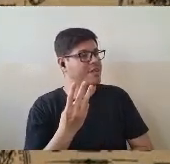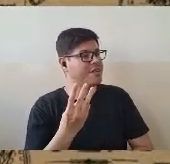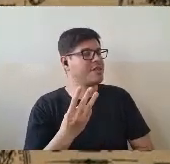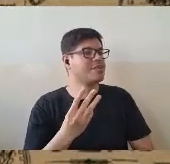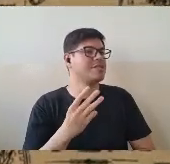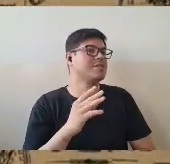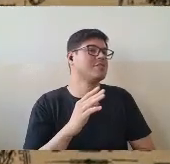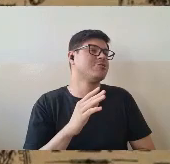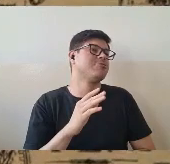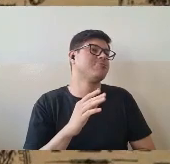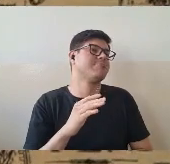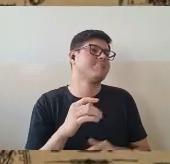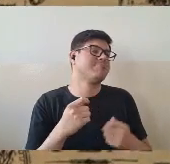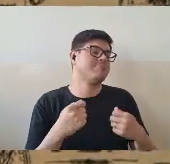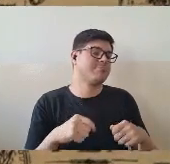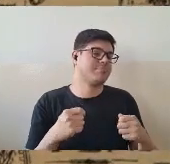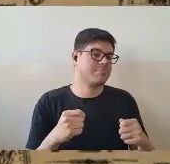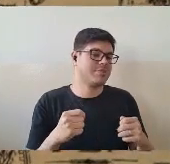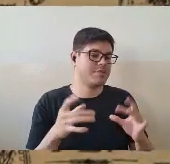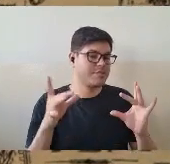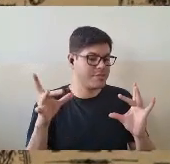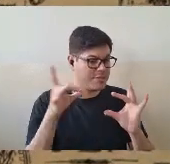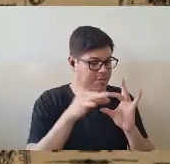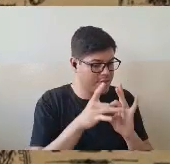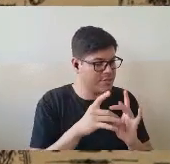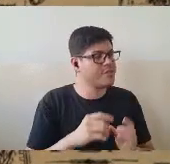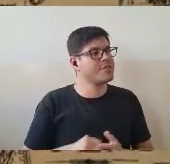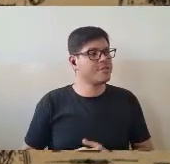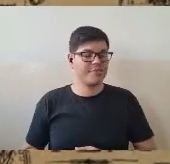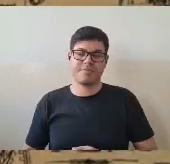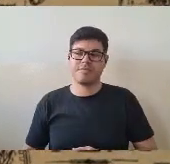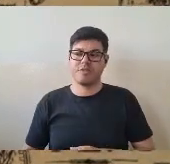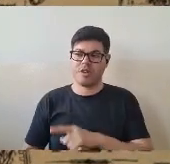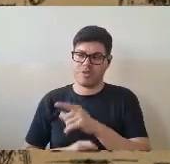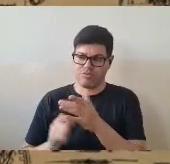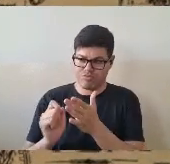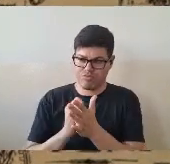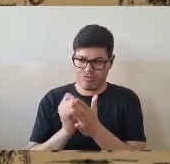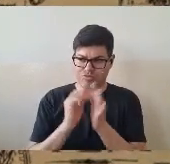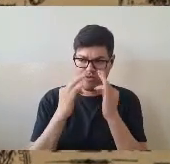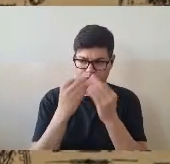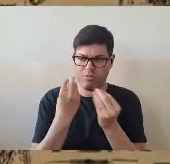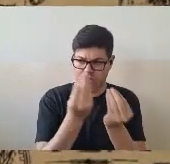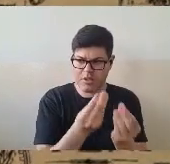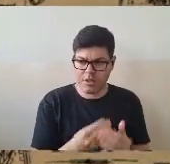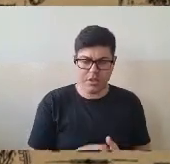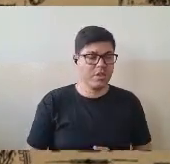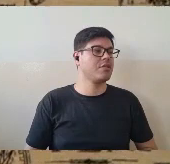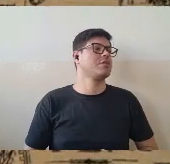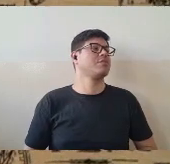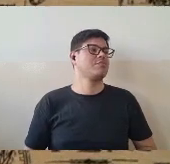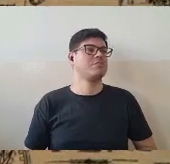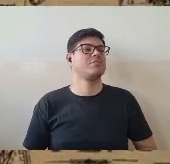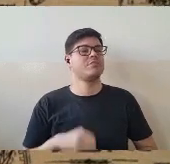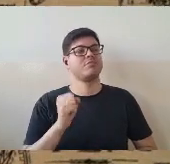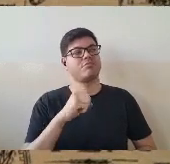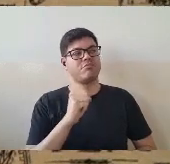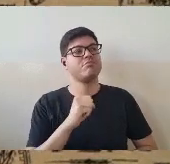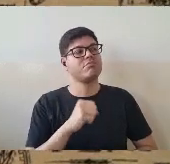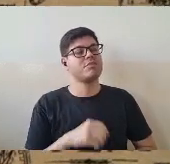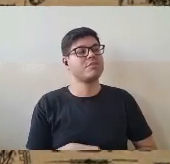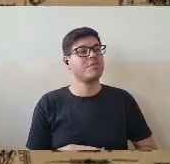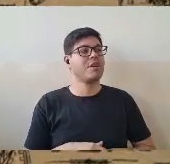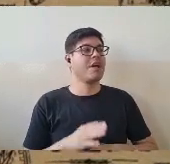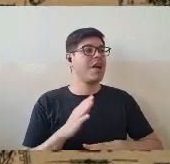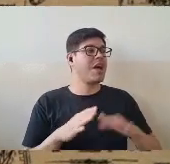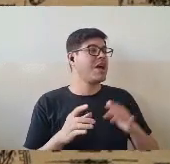não. isso para a família? Prescrevo e É realmente raro, mas indico. é Quando tem raro. muita otite, muita pneumonia, eu prescrevo.